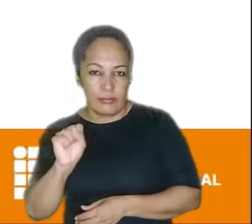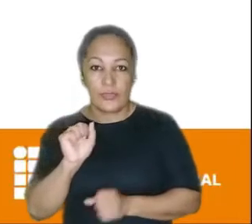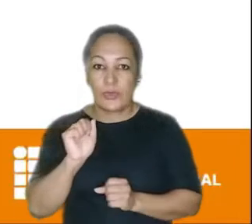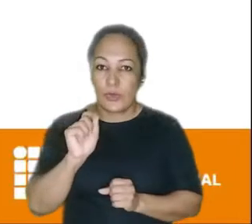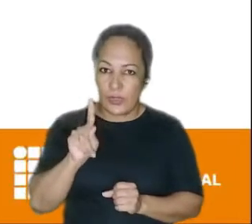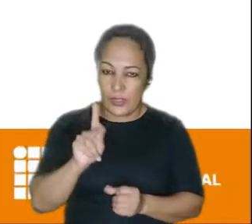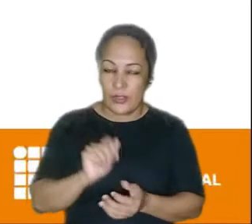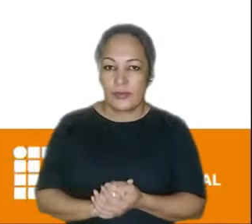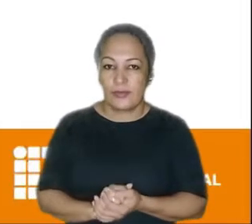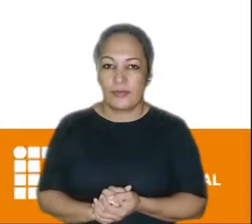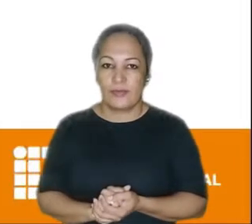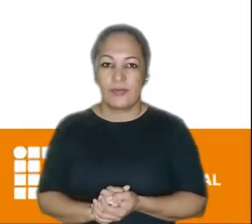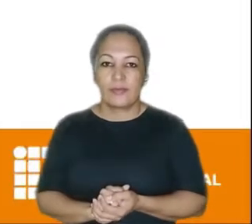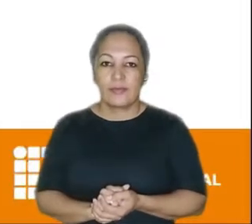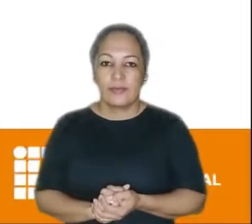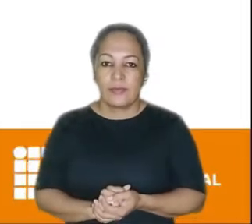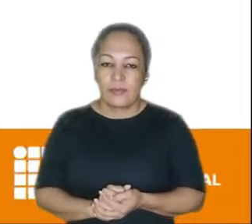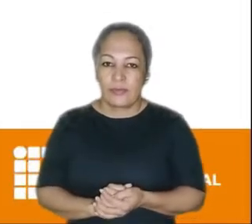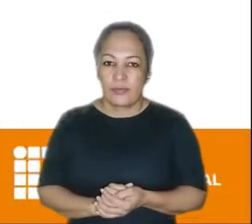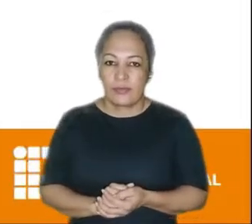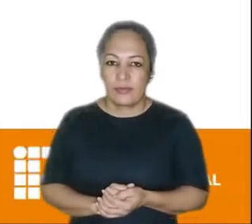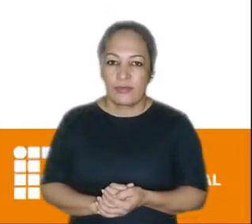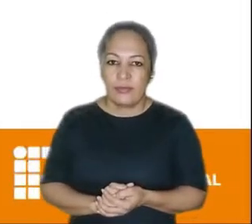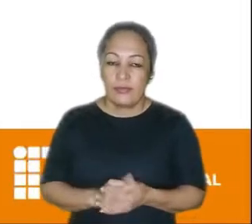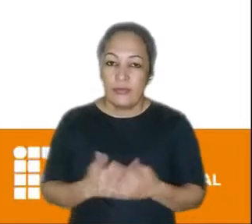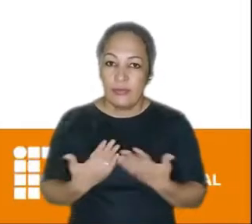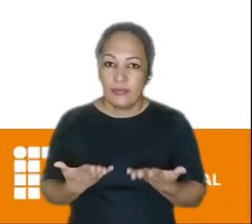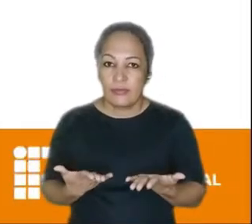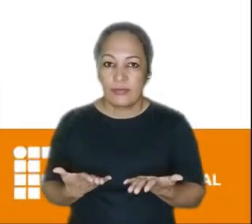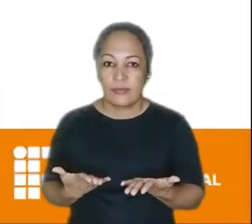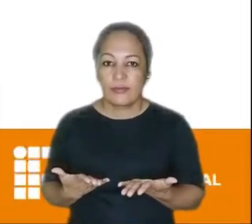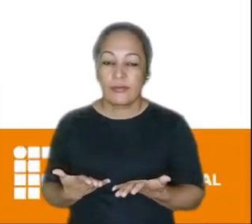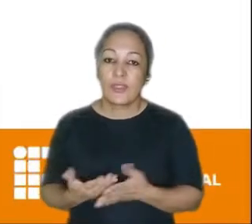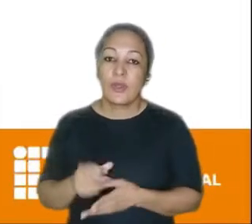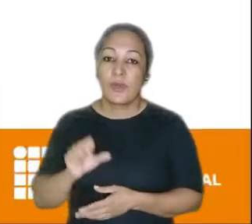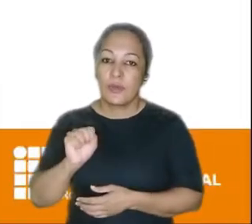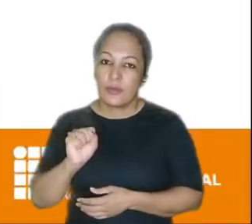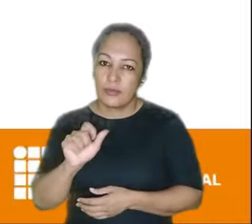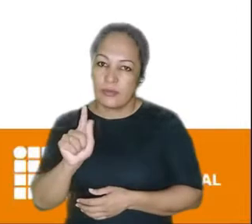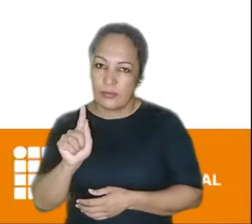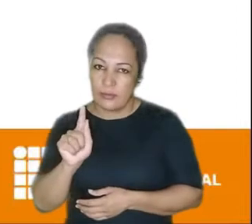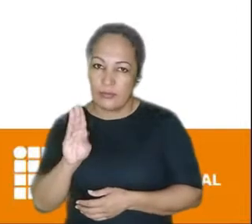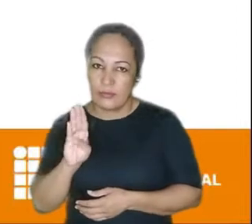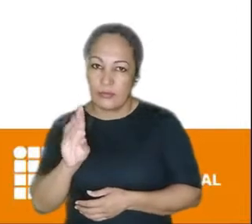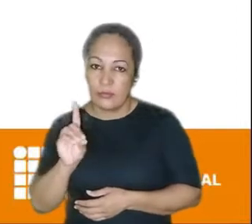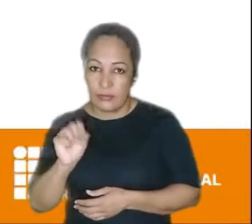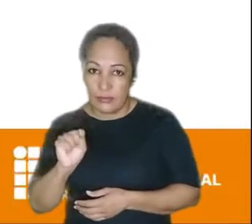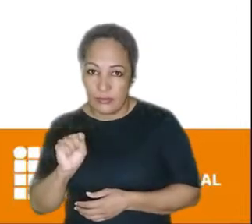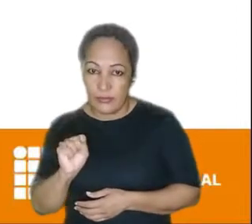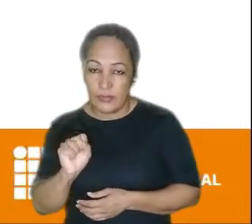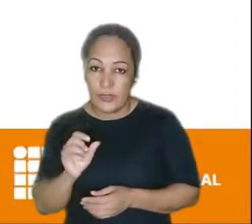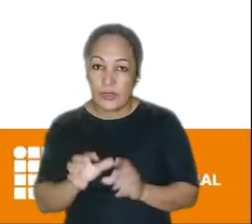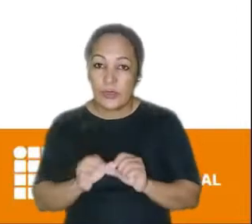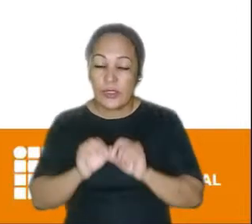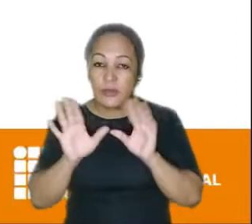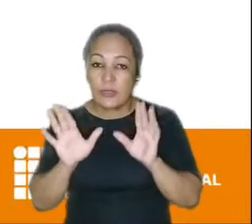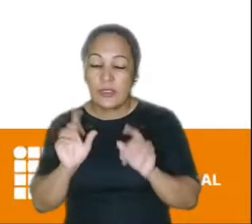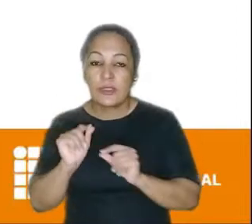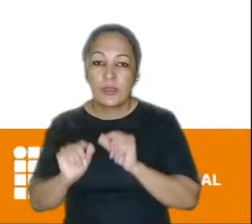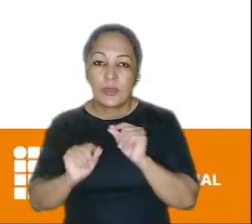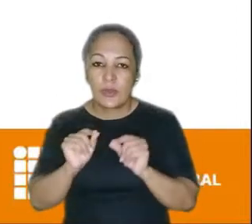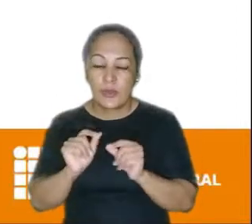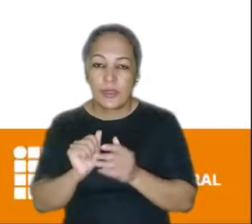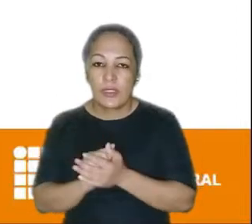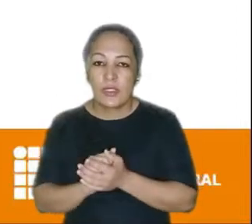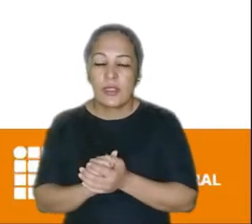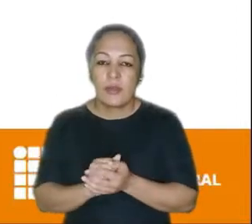coisa. Então, o SGBD disponibiliza uma interface para que seus usuários possam incluir, alterar e